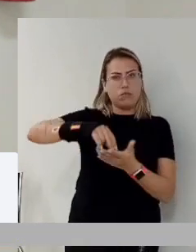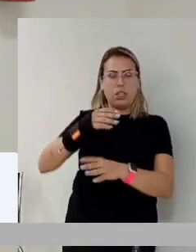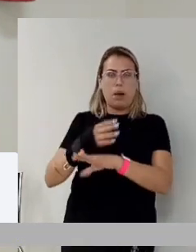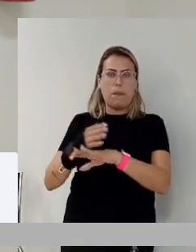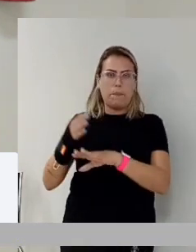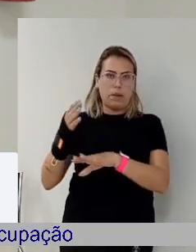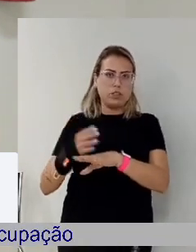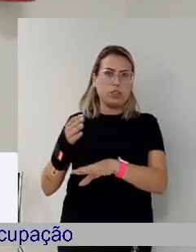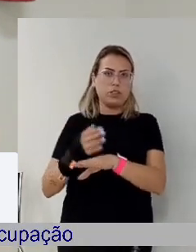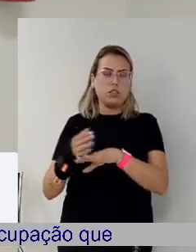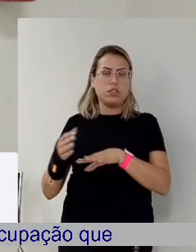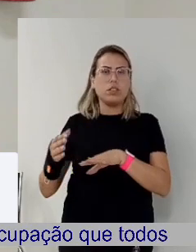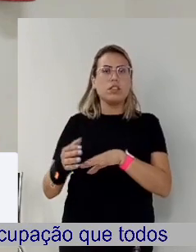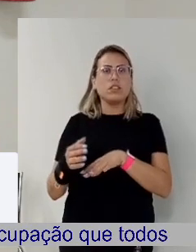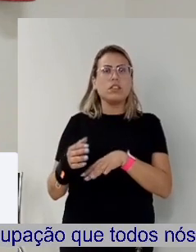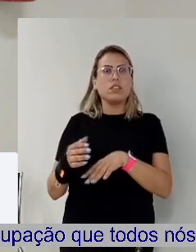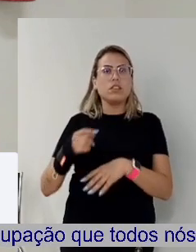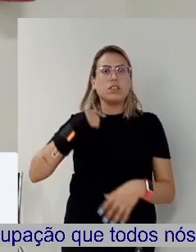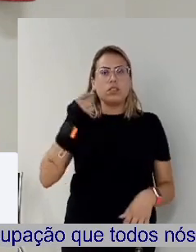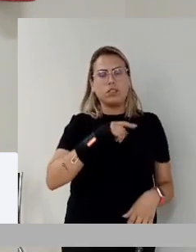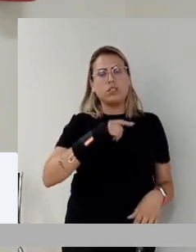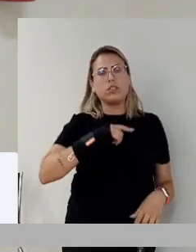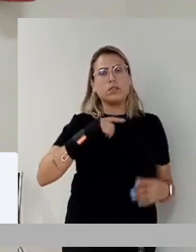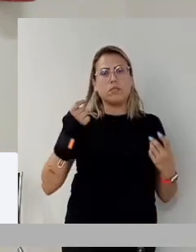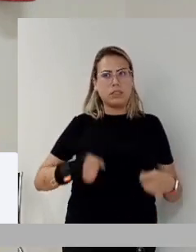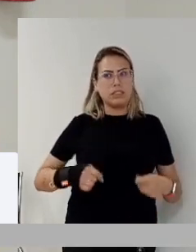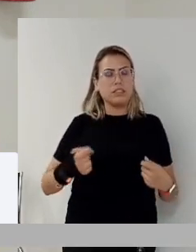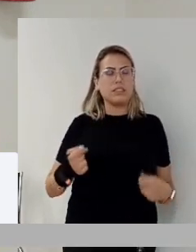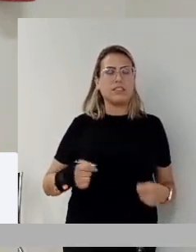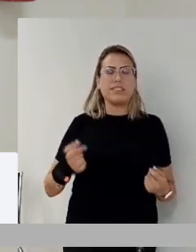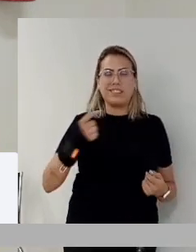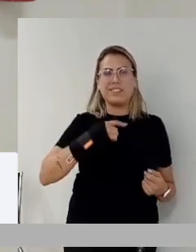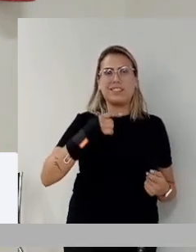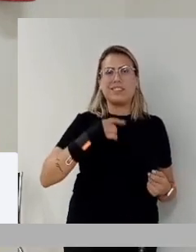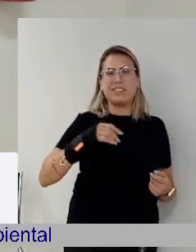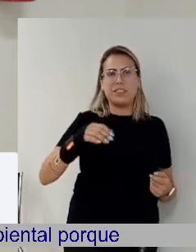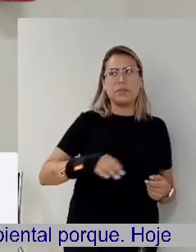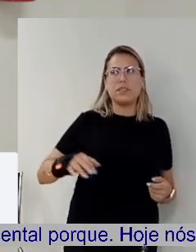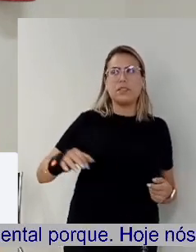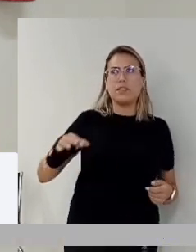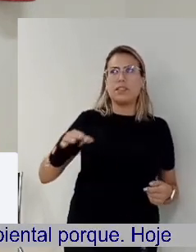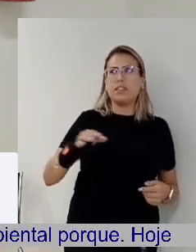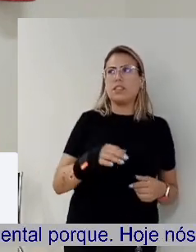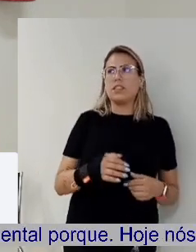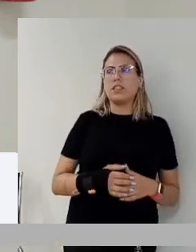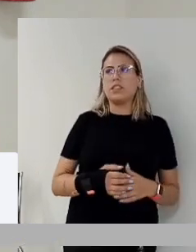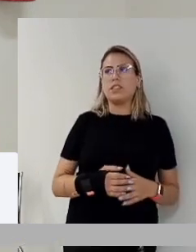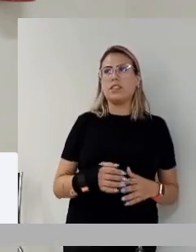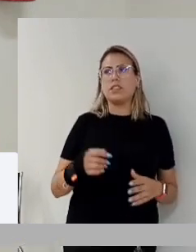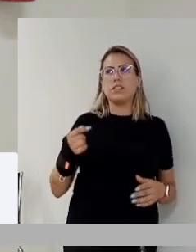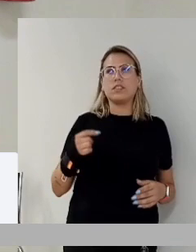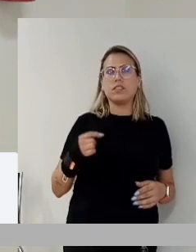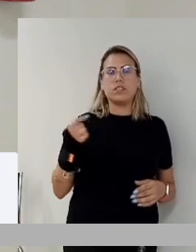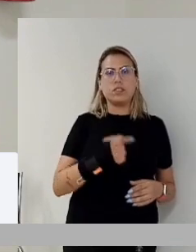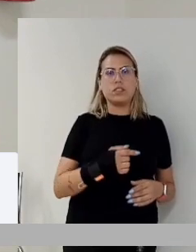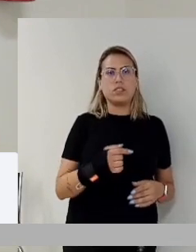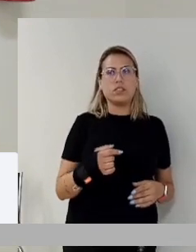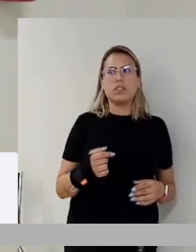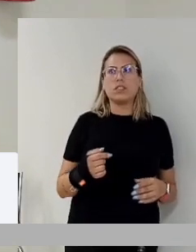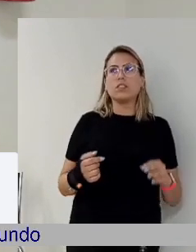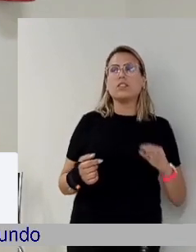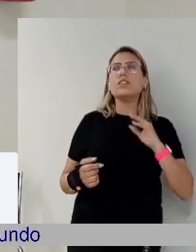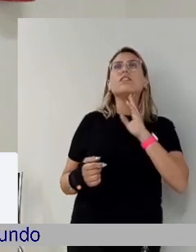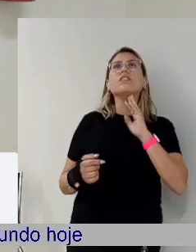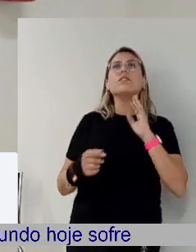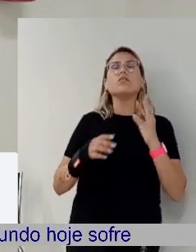preocupação que todos nós hoje temos que ter com a questão ambiental porque hoje Se nós estamos sofrendo alguns impactos o mundo hoje